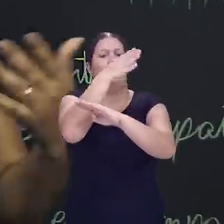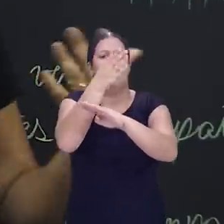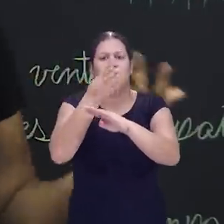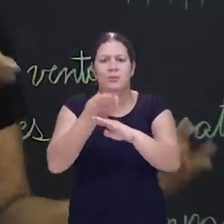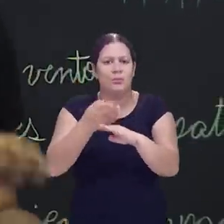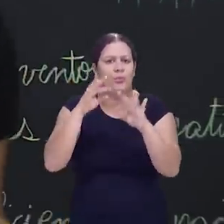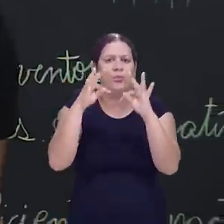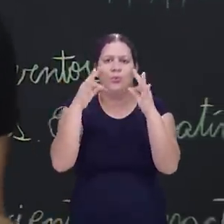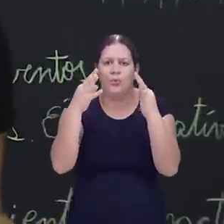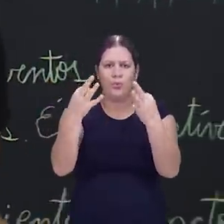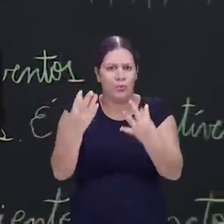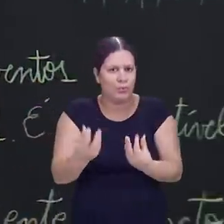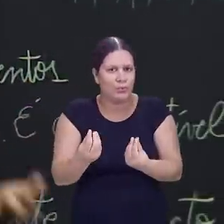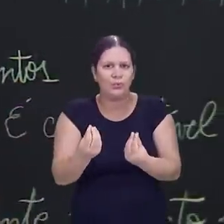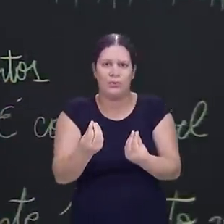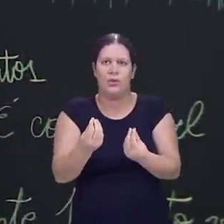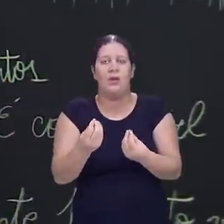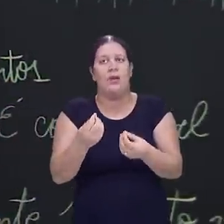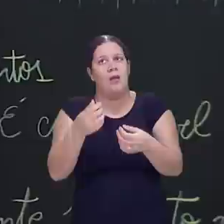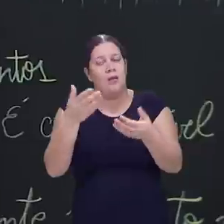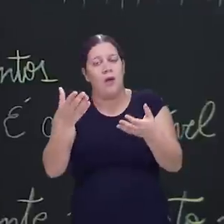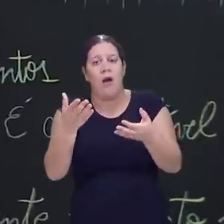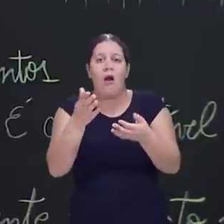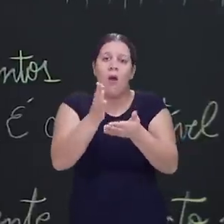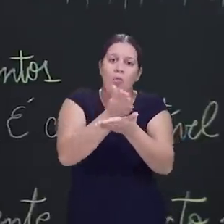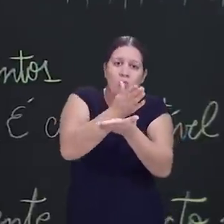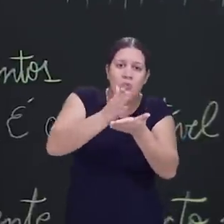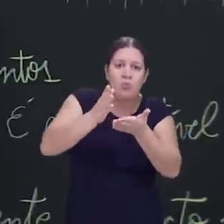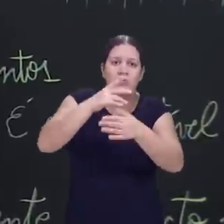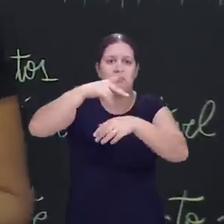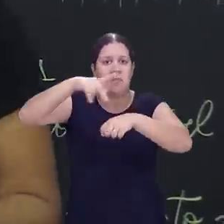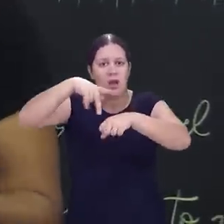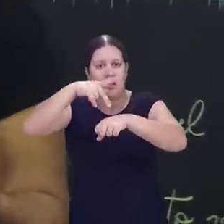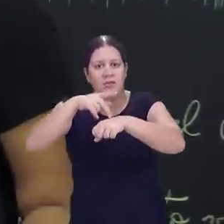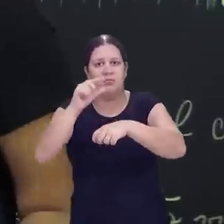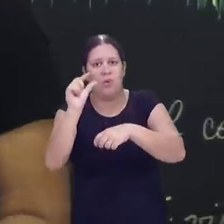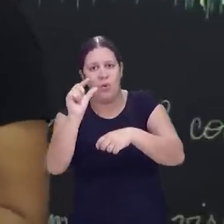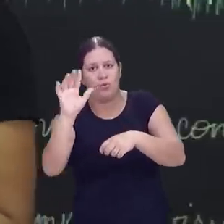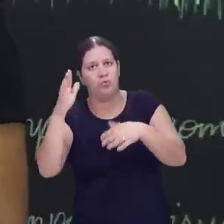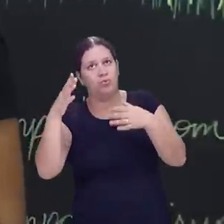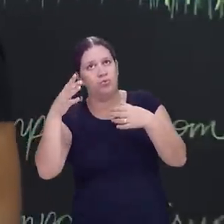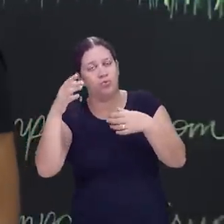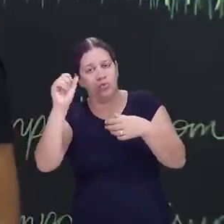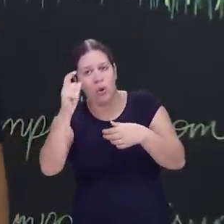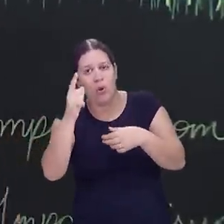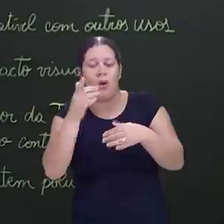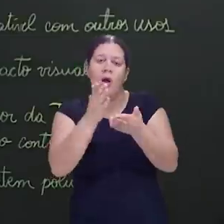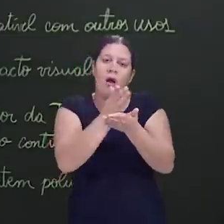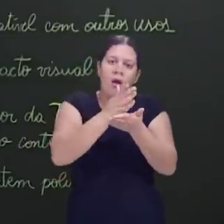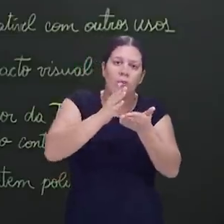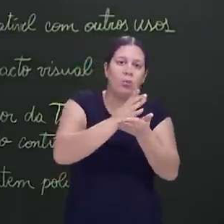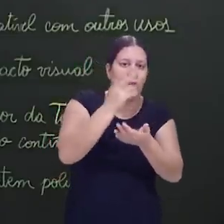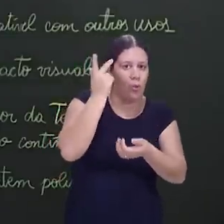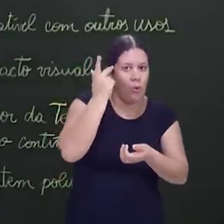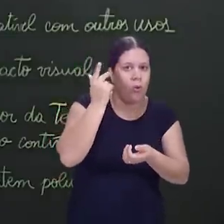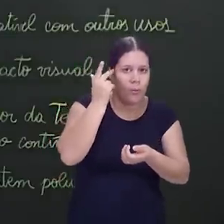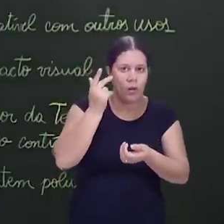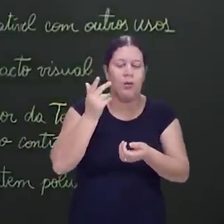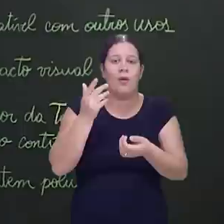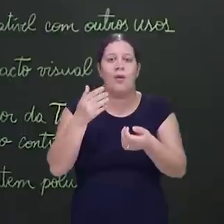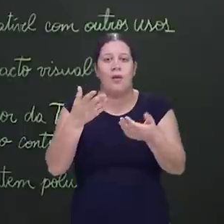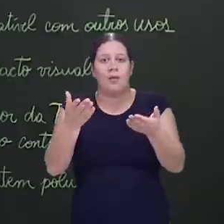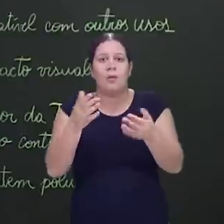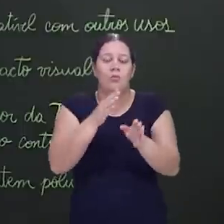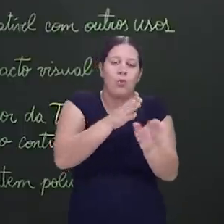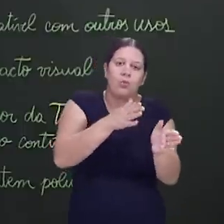em alguns locais do país mais, outros menos. Então é uma alternativa ótima, não é poluente. Esse então é o